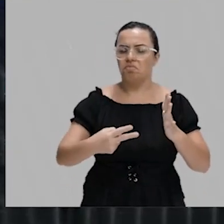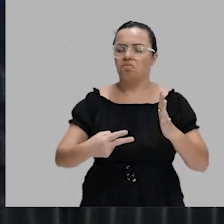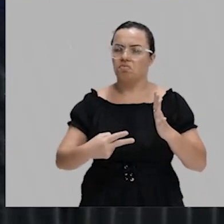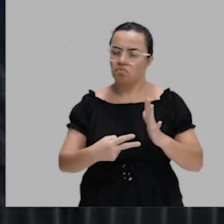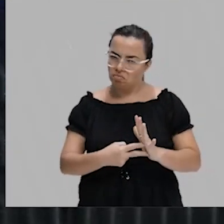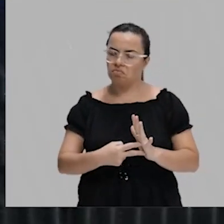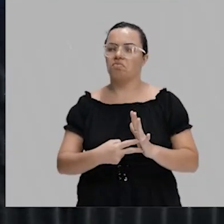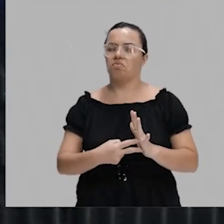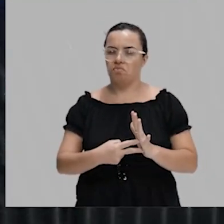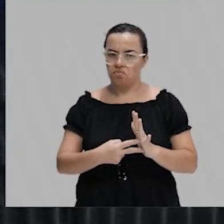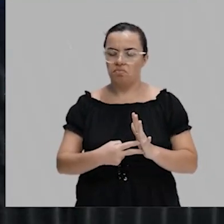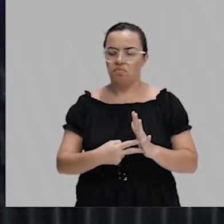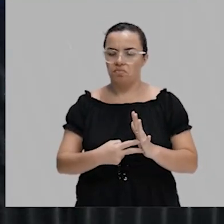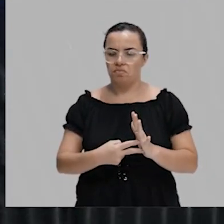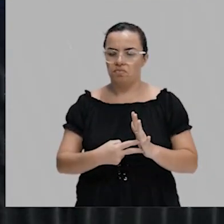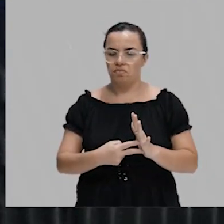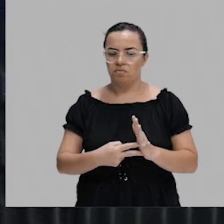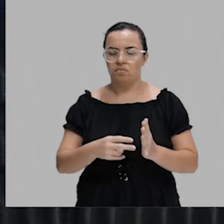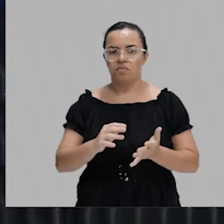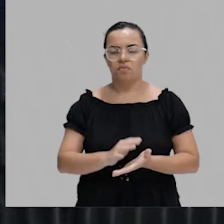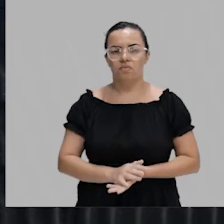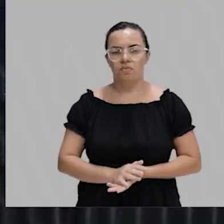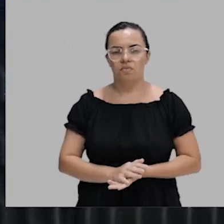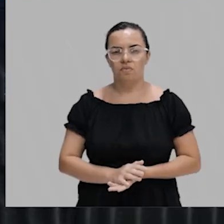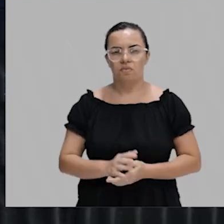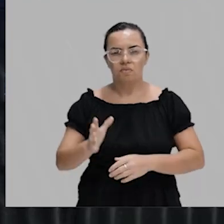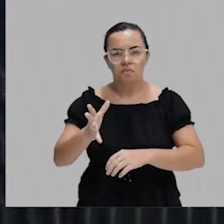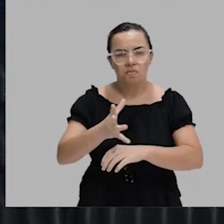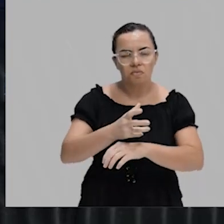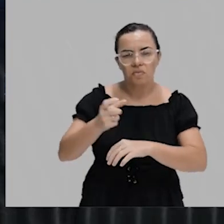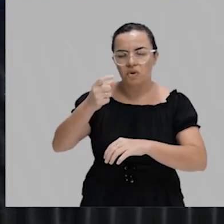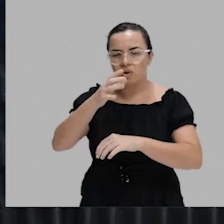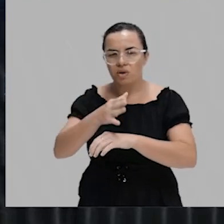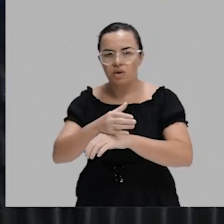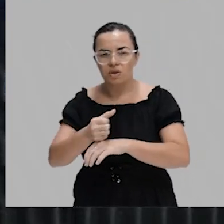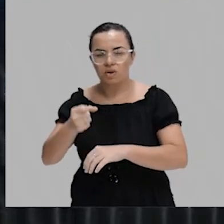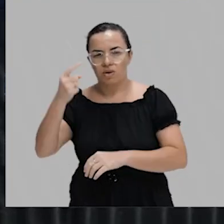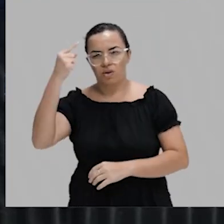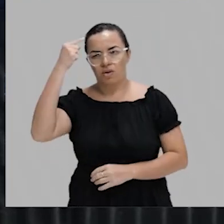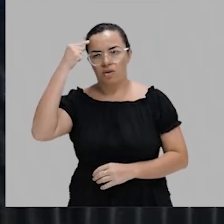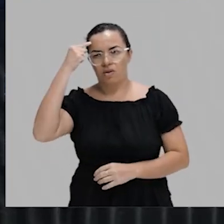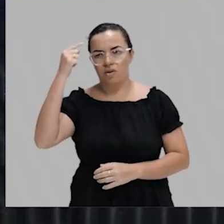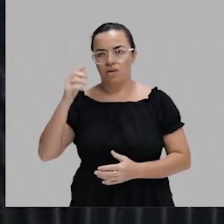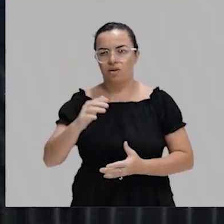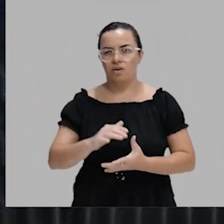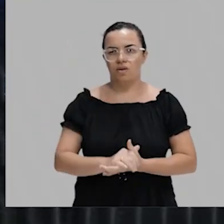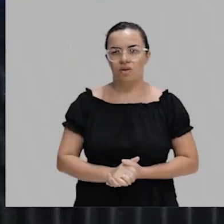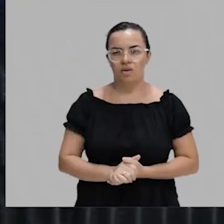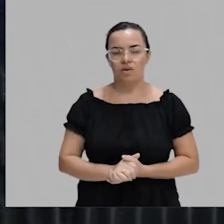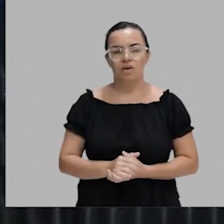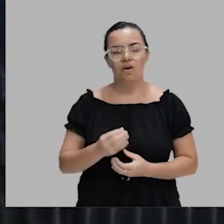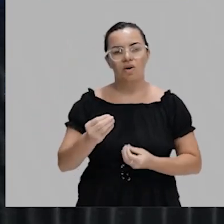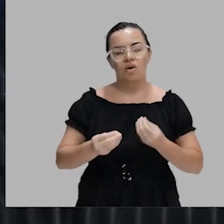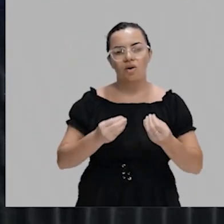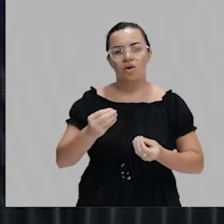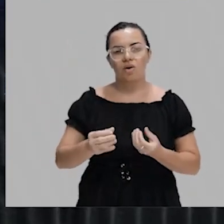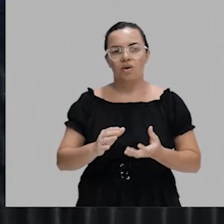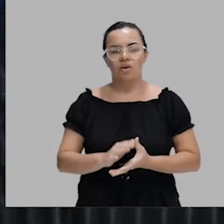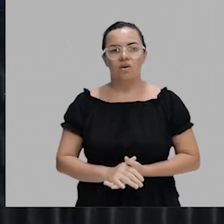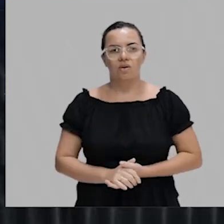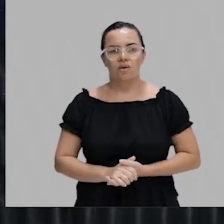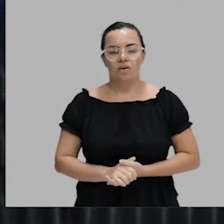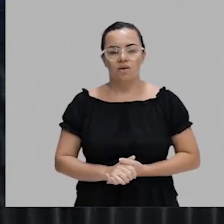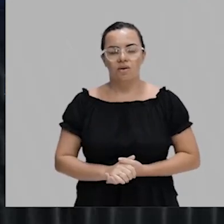mesmo, de ser convincente, de ser... Tem outra palavra para falar agradável nesse caso que não seja agradável? Não tem,